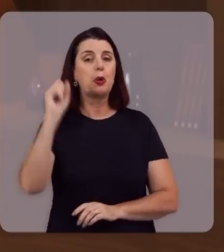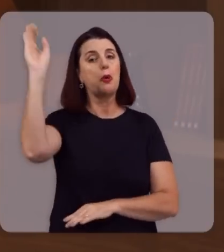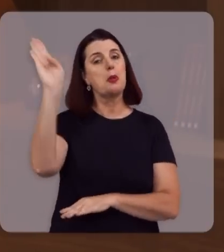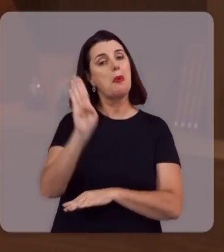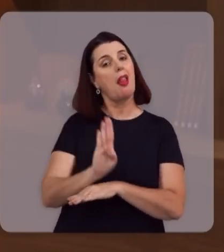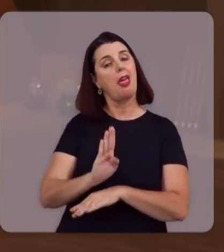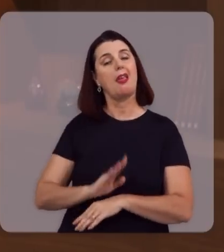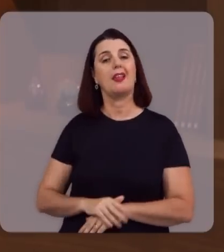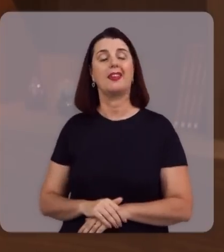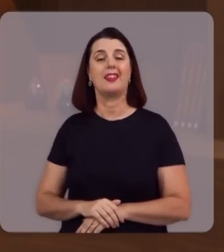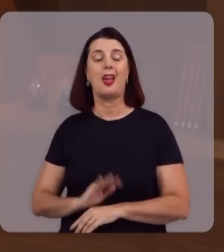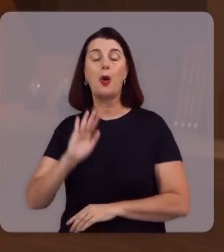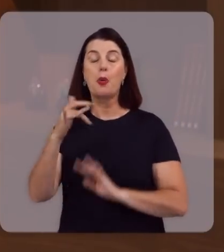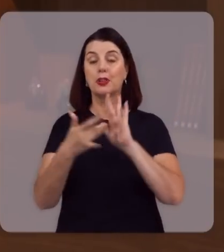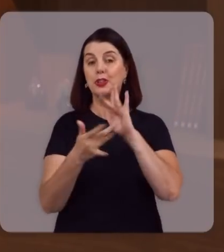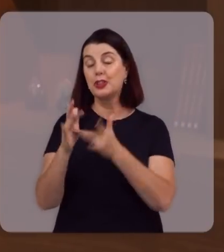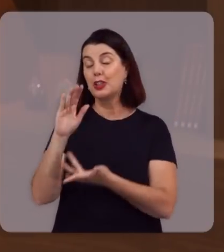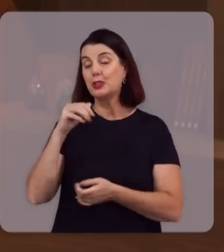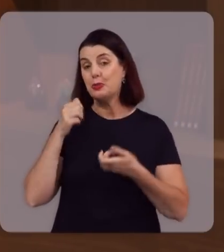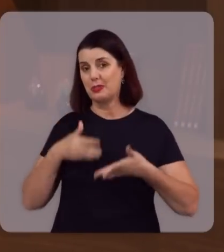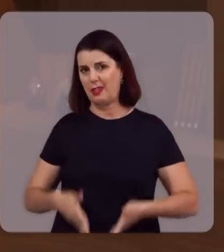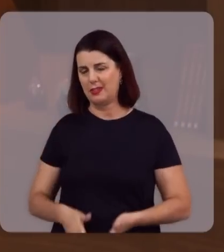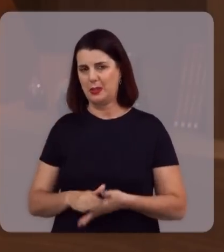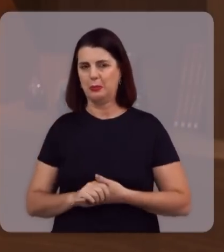Belém, quando Jesus nasceu.